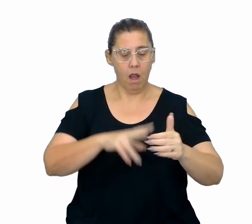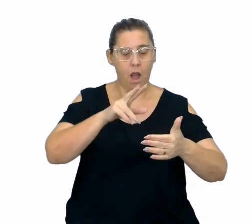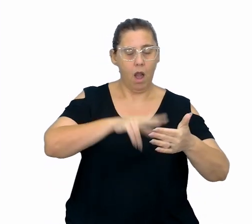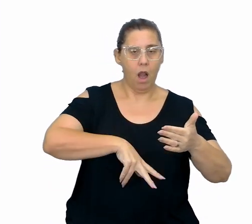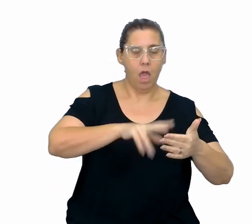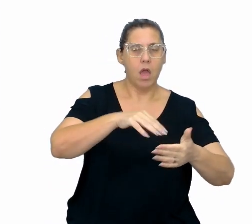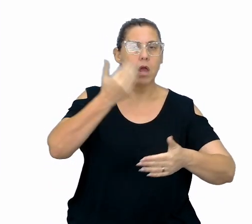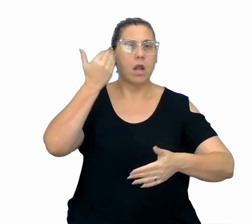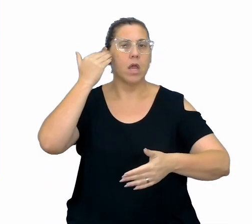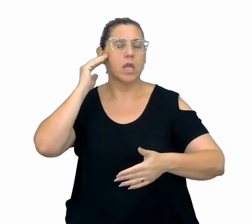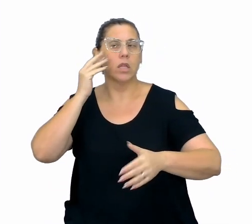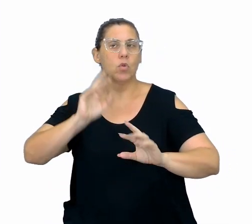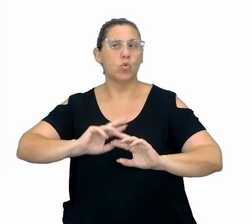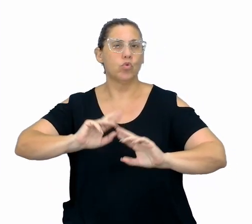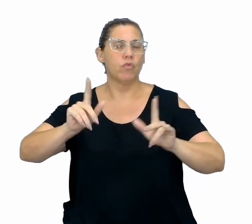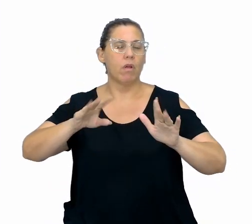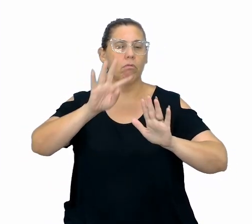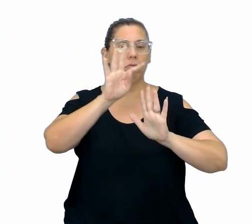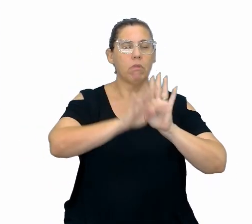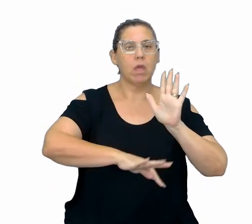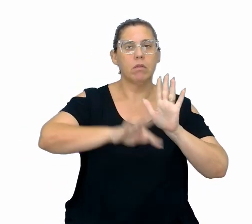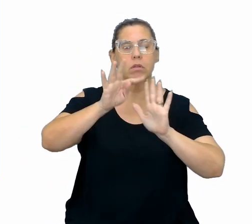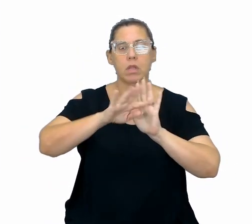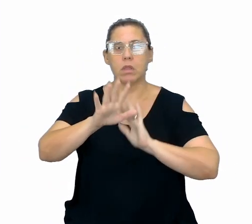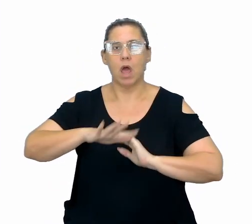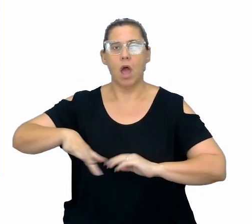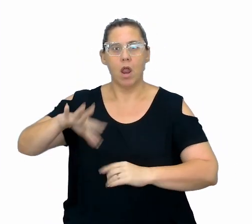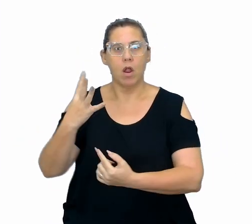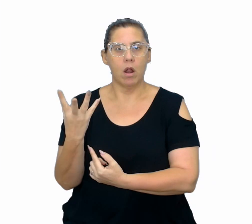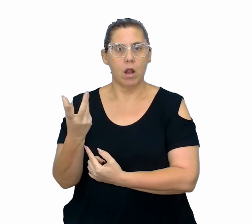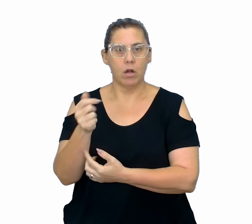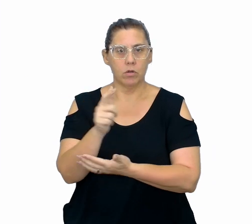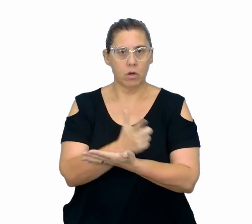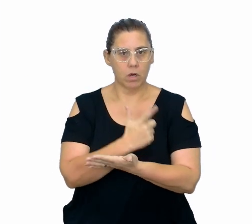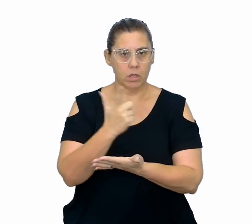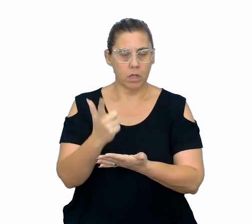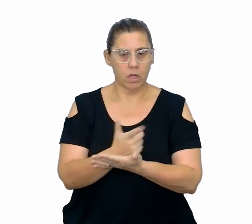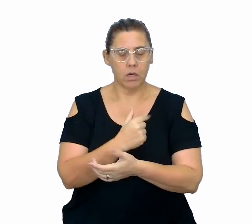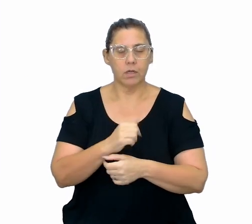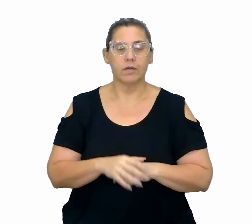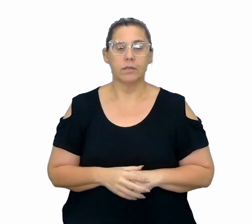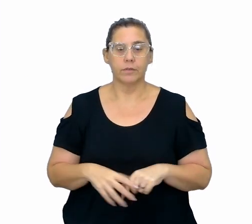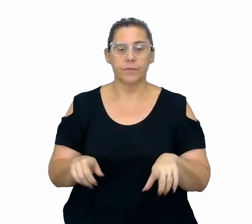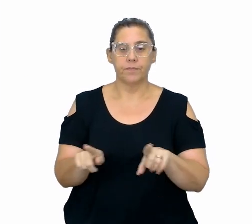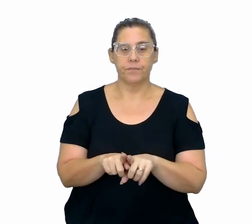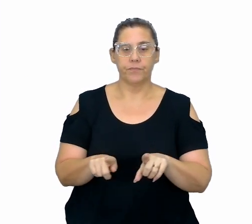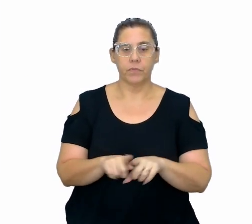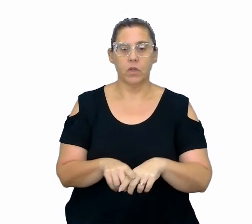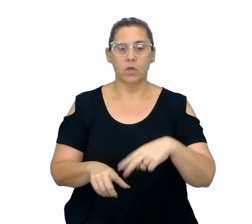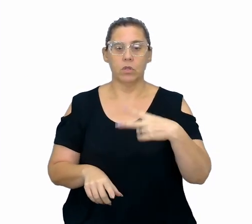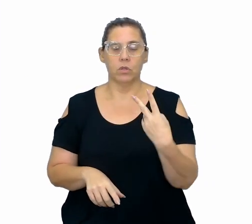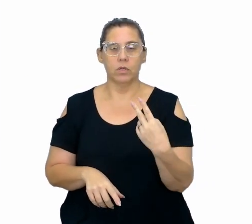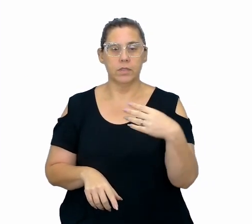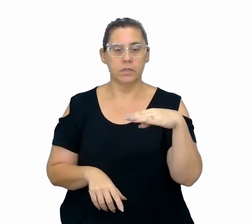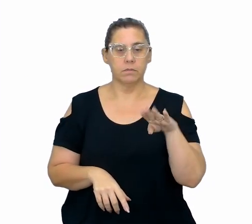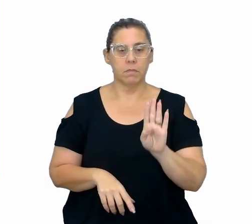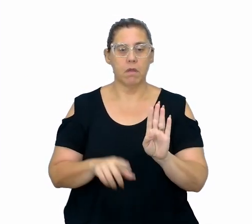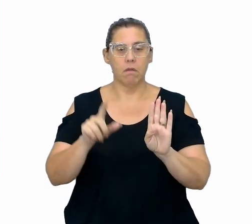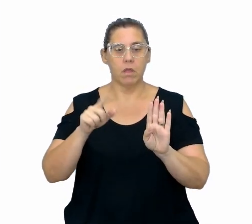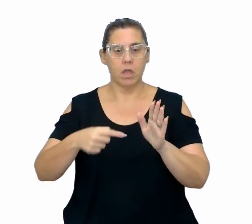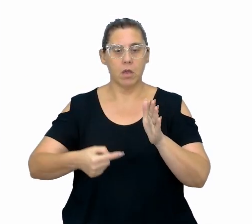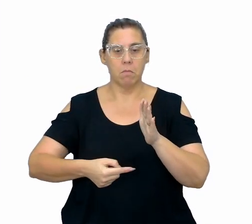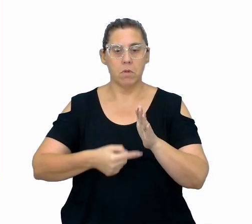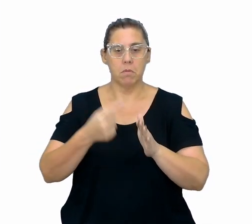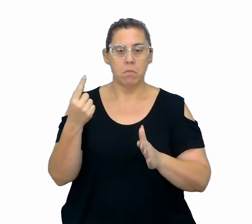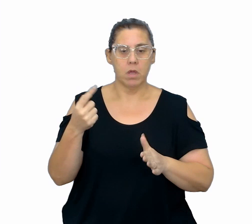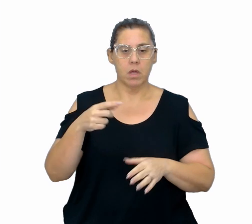e compreender diferentes textos do campo artístico literário, e as 2B, que é do primeiro ao